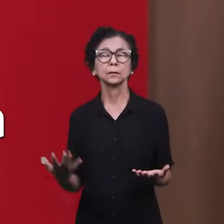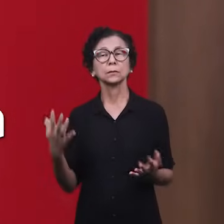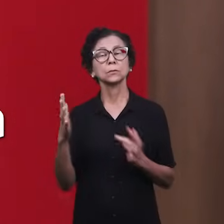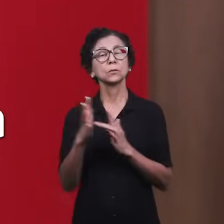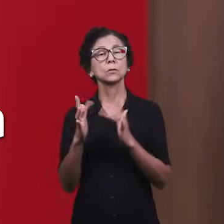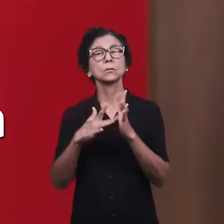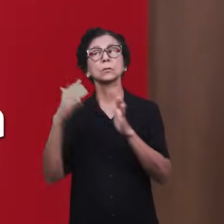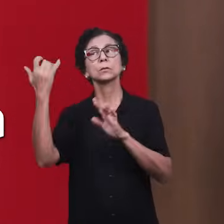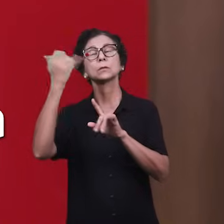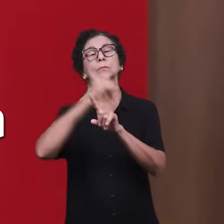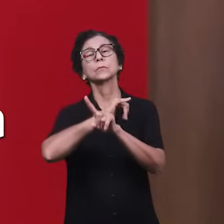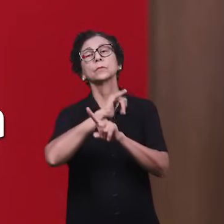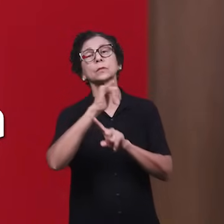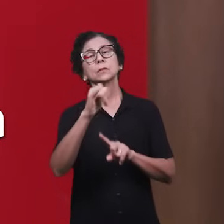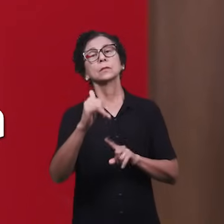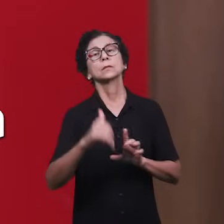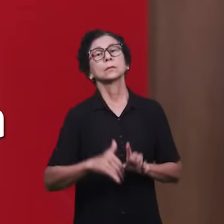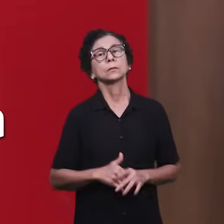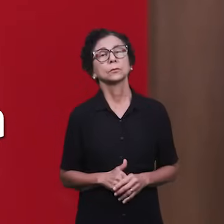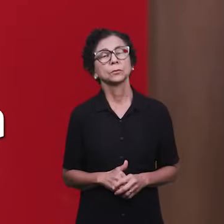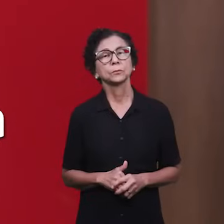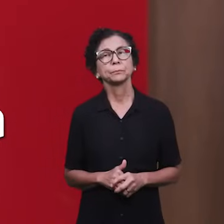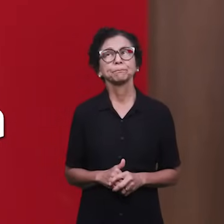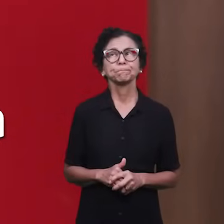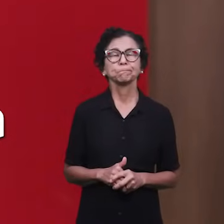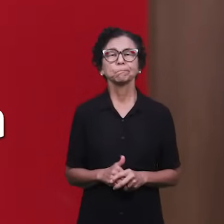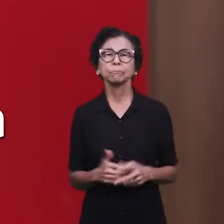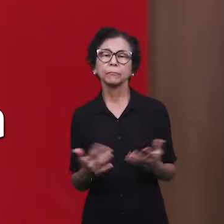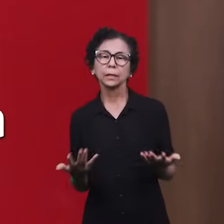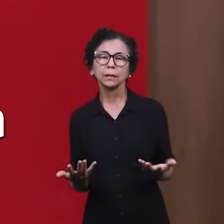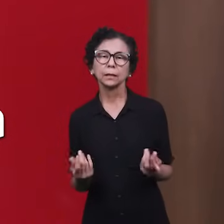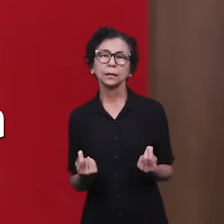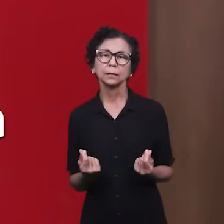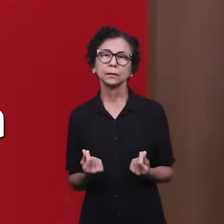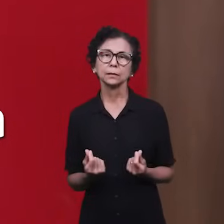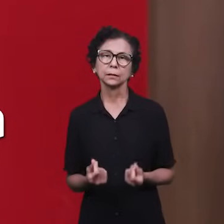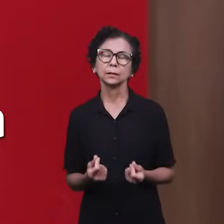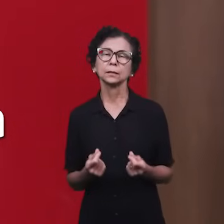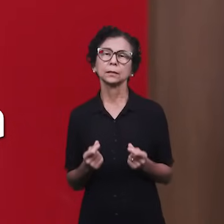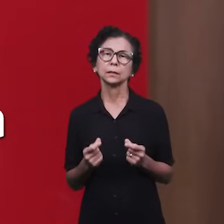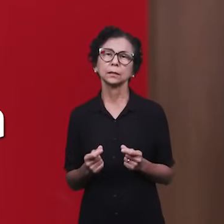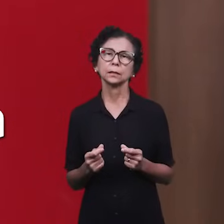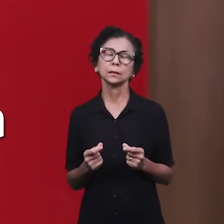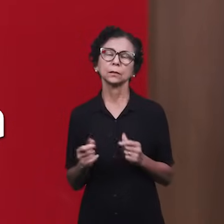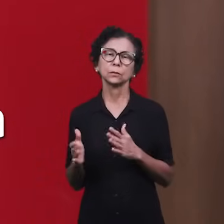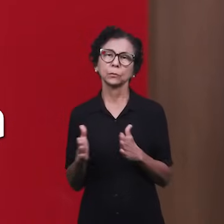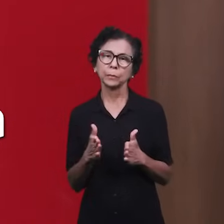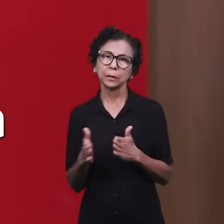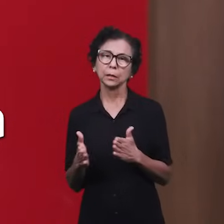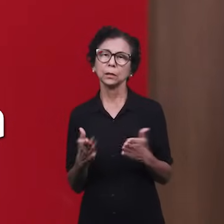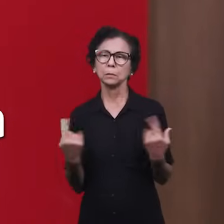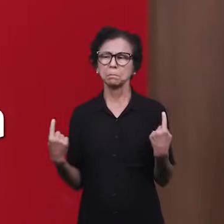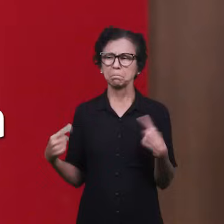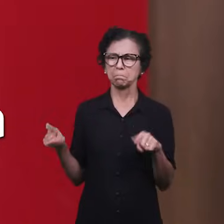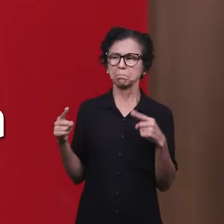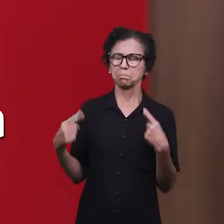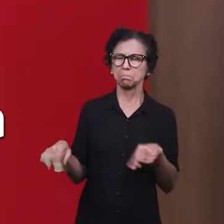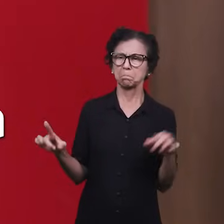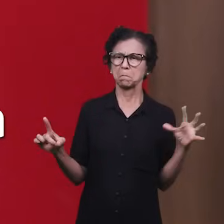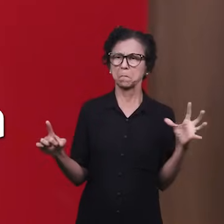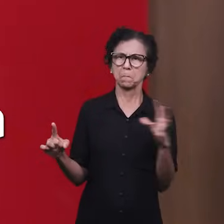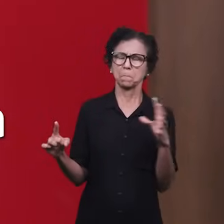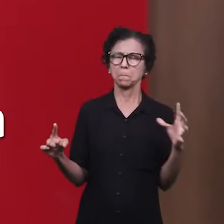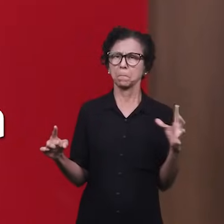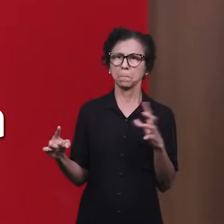dizendo exatamente, profetizando exatamente contra isso. Ou seja, quando viessem, né, as perseguições,